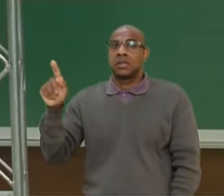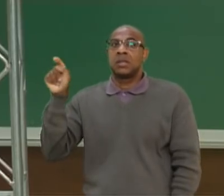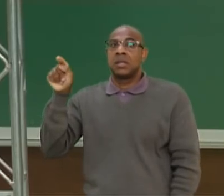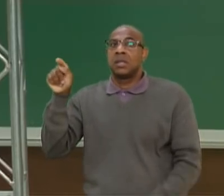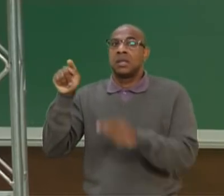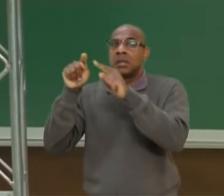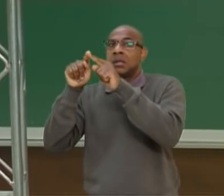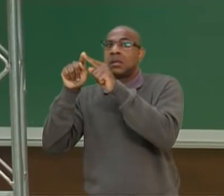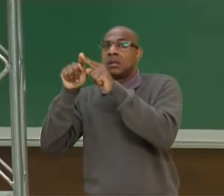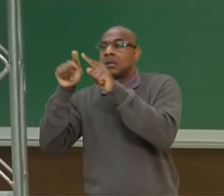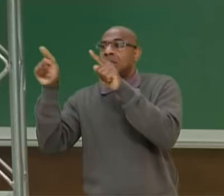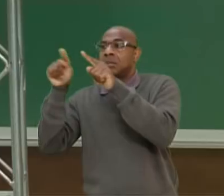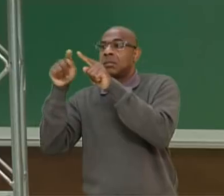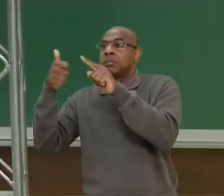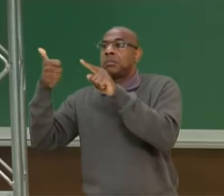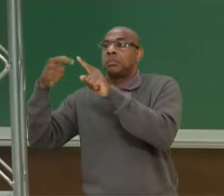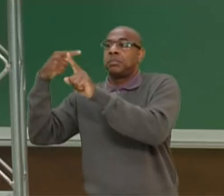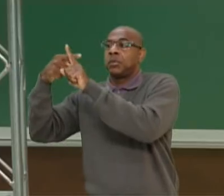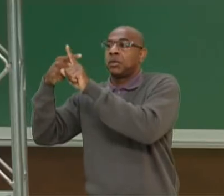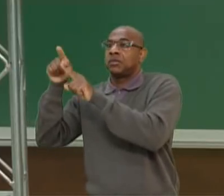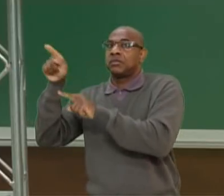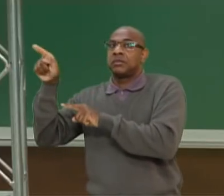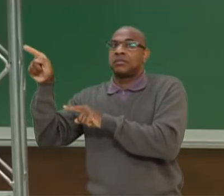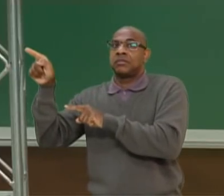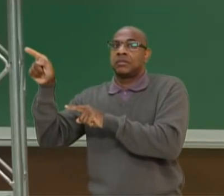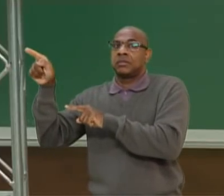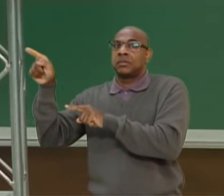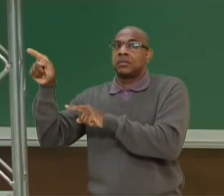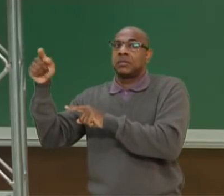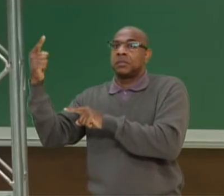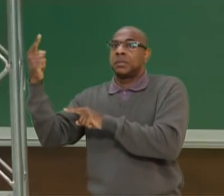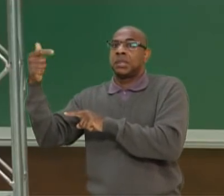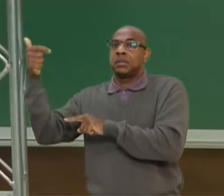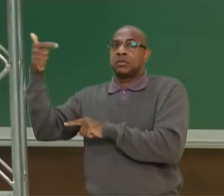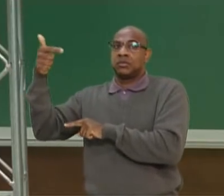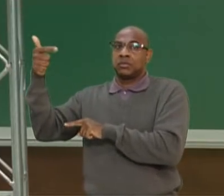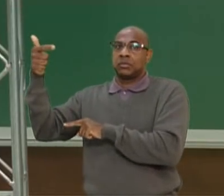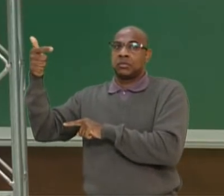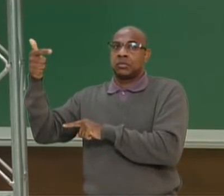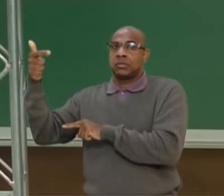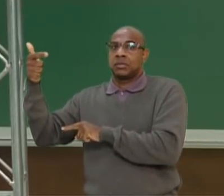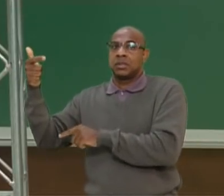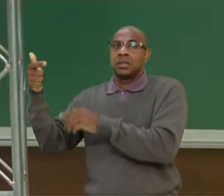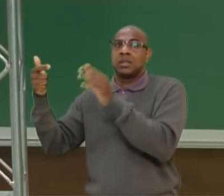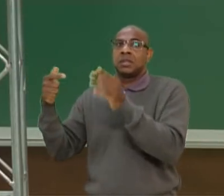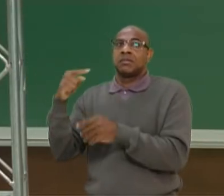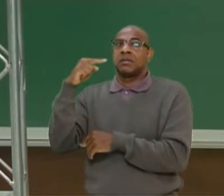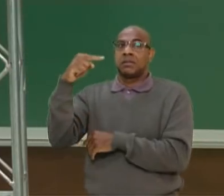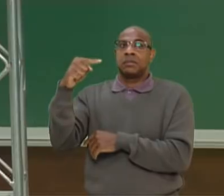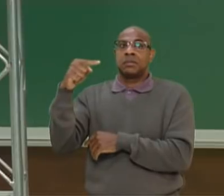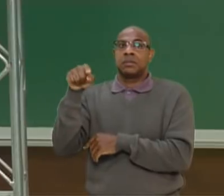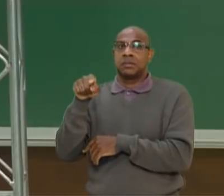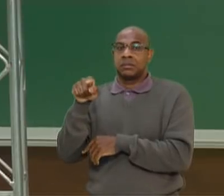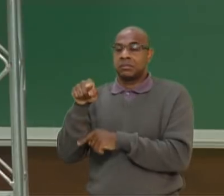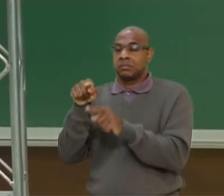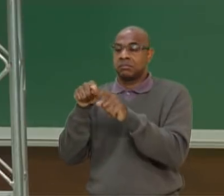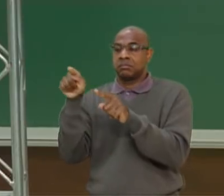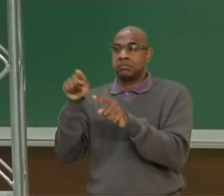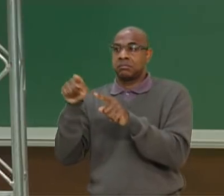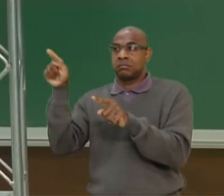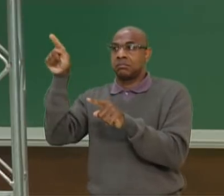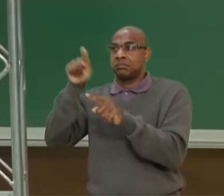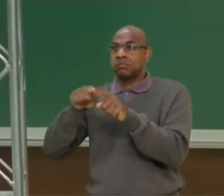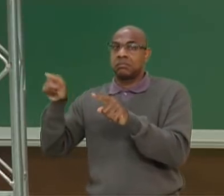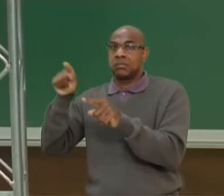para o primeiro e segundo e vai ser negativo no terceiro e quarto quadrante. Lembra dessas informações? Vamos fazer